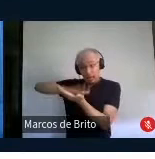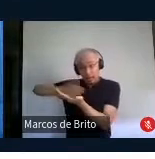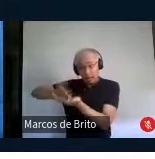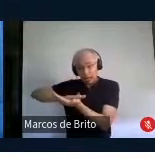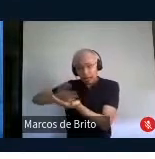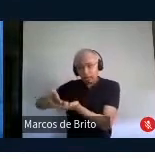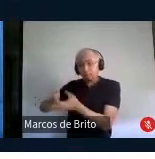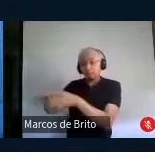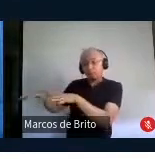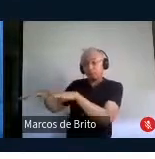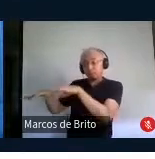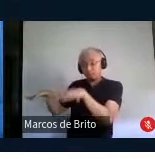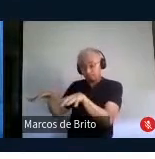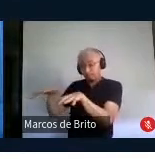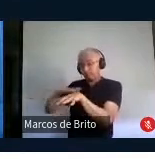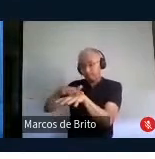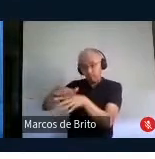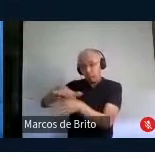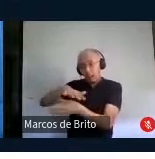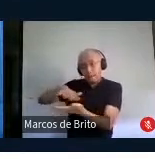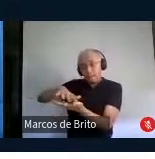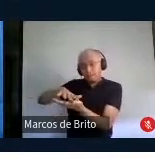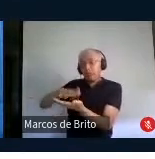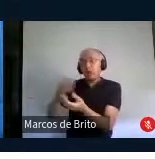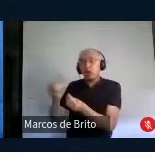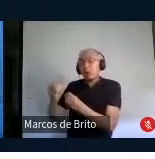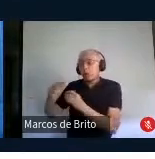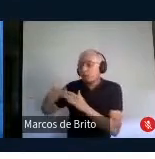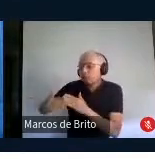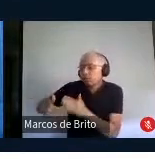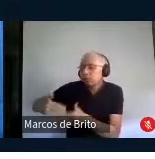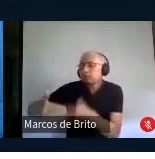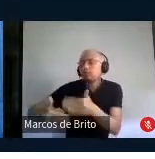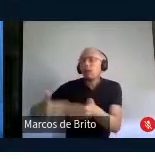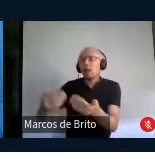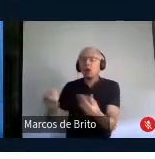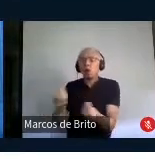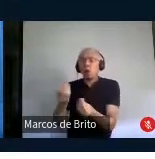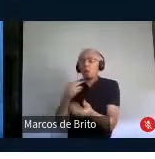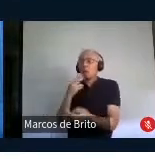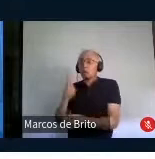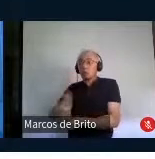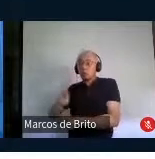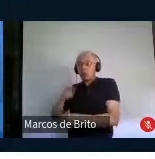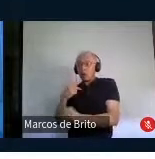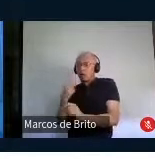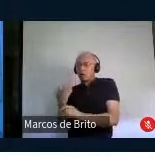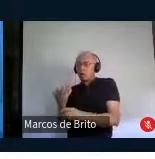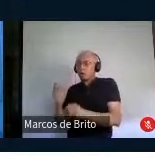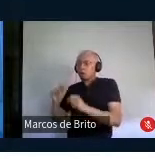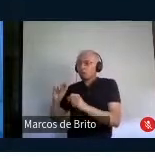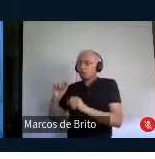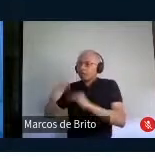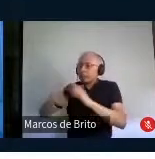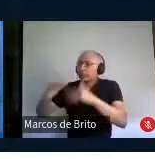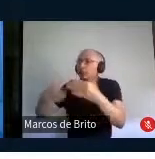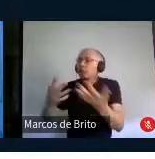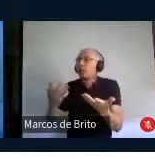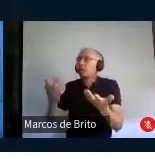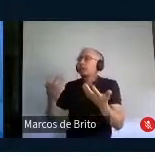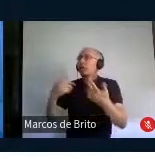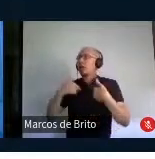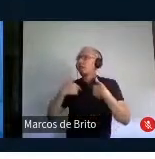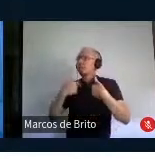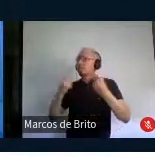está mais relacionada ao processo, à operacionalização, à capacidade, né, de